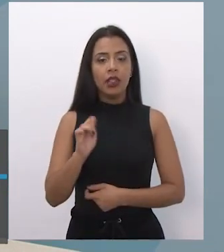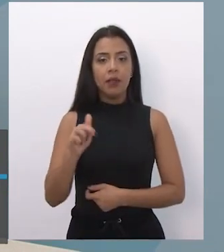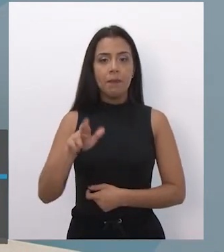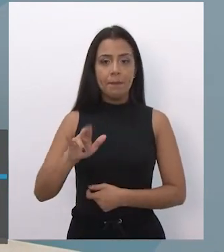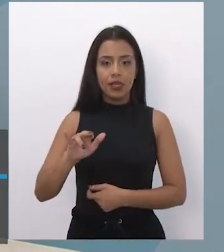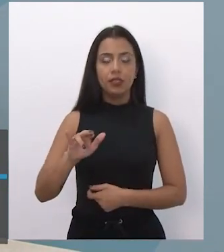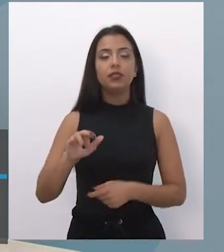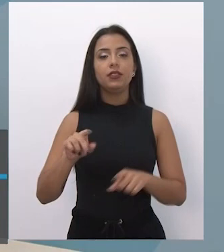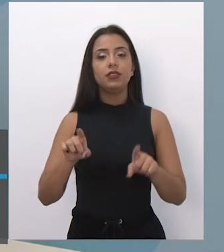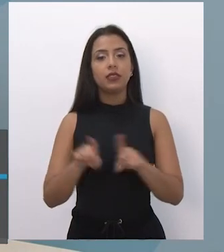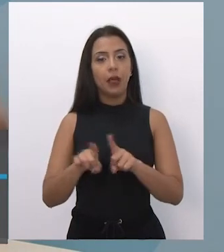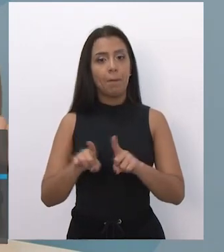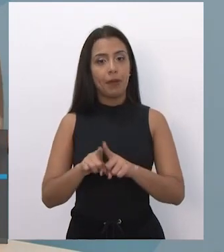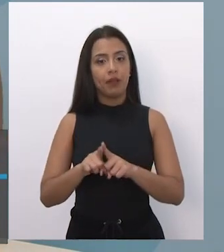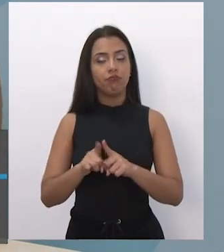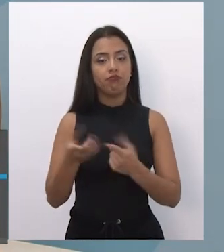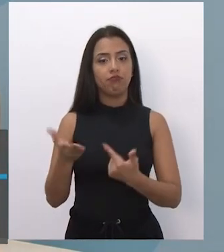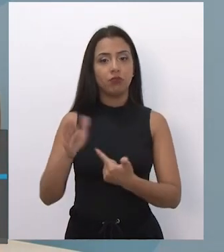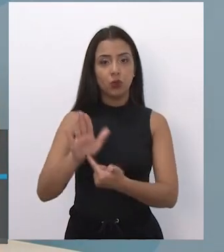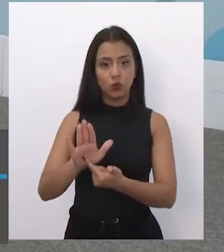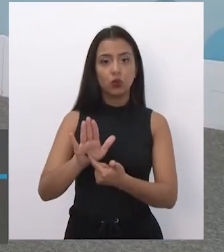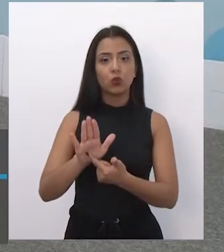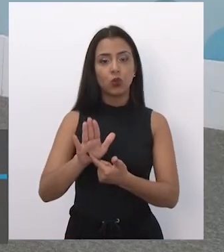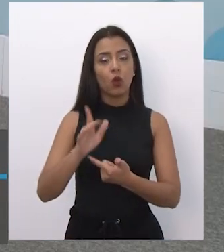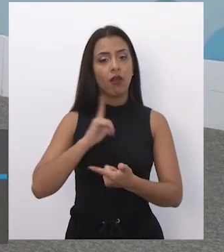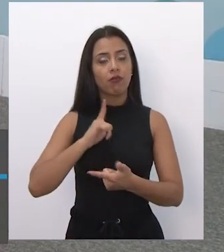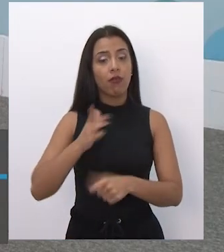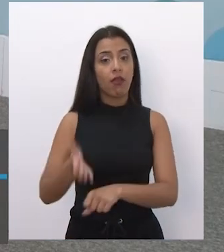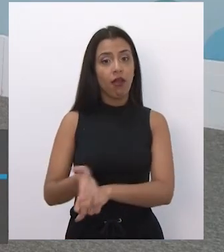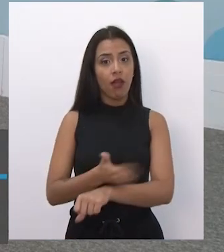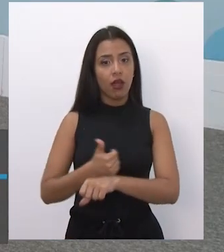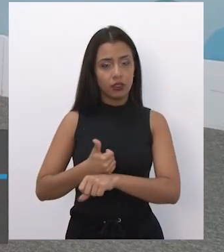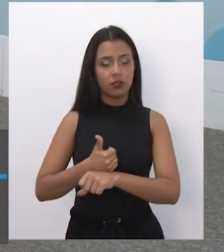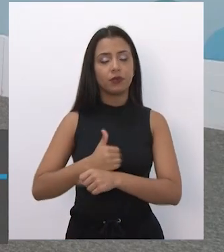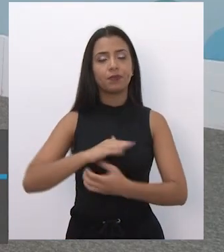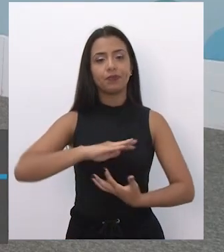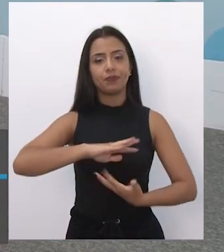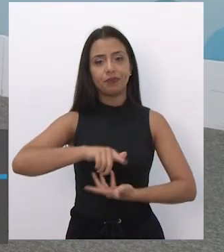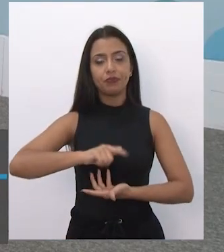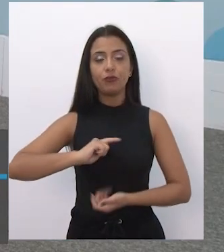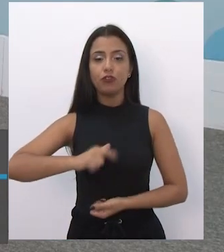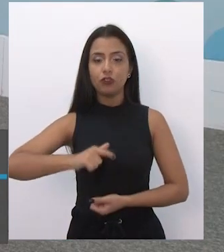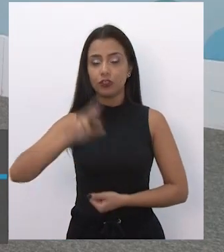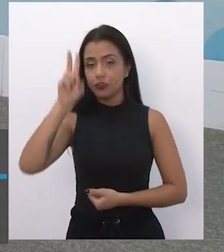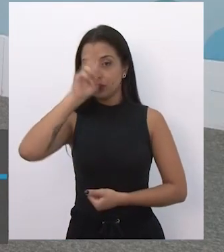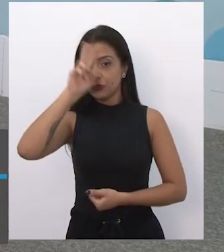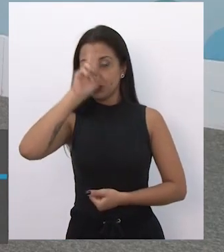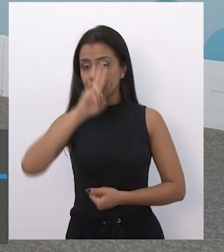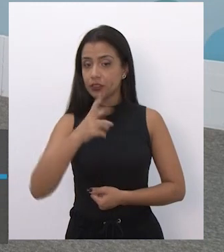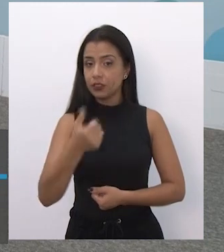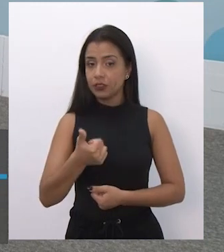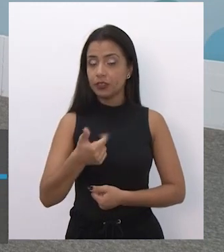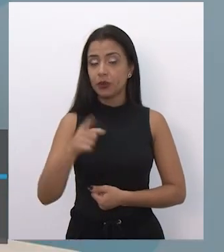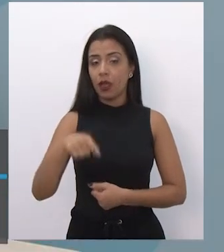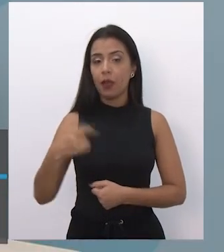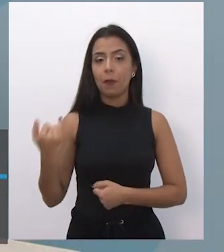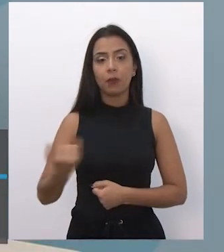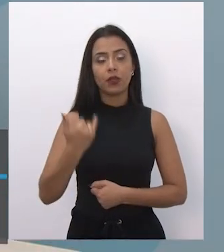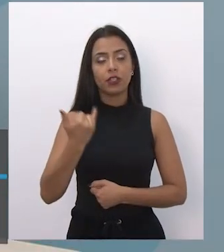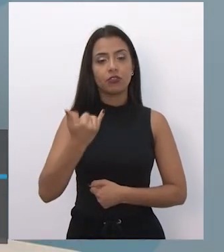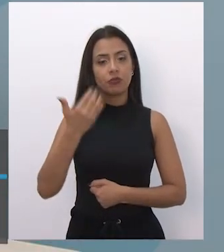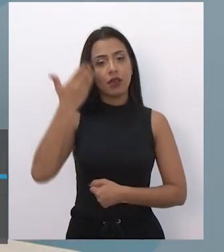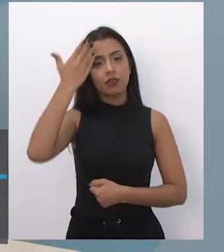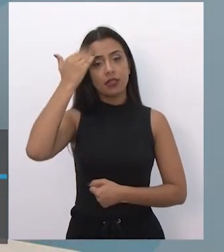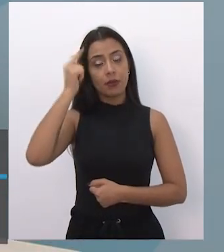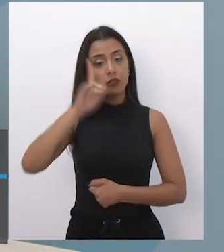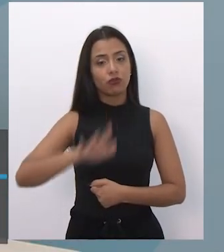a gente tem uma visão geral, ele vem antes, né, dos textos de História e Geografia diretamente. Então é muito importante ter essa noção geral.